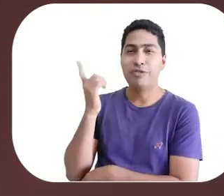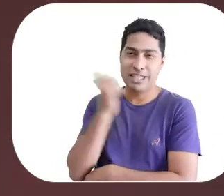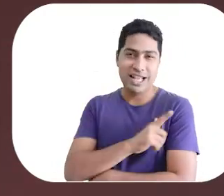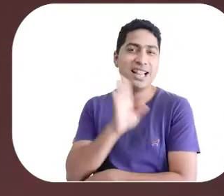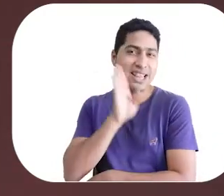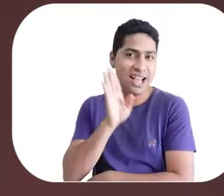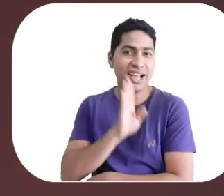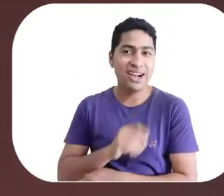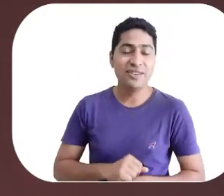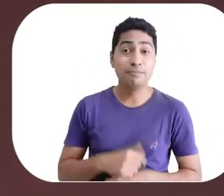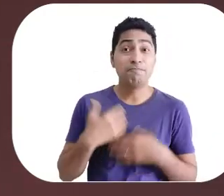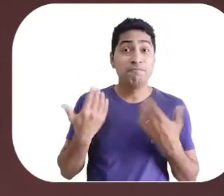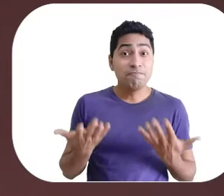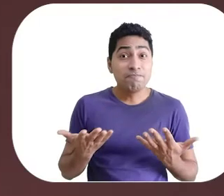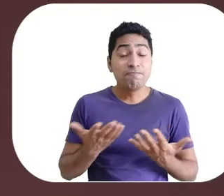bacana. E aí,